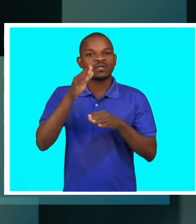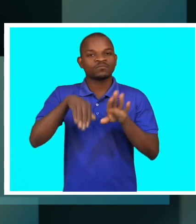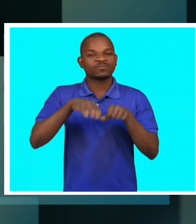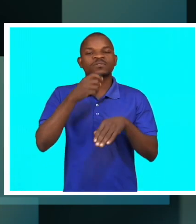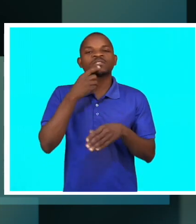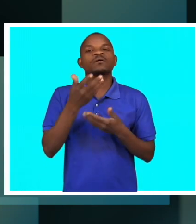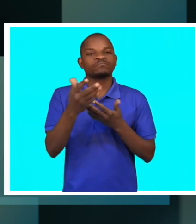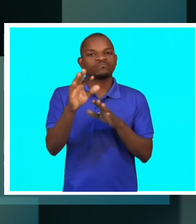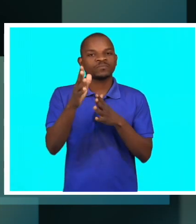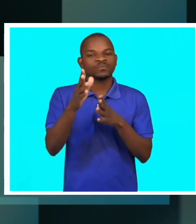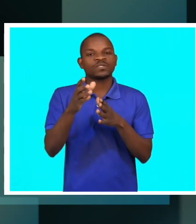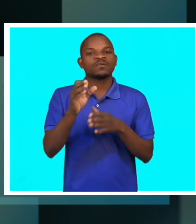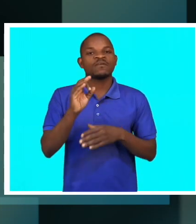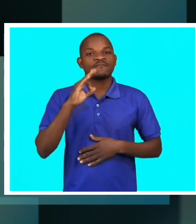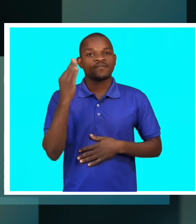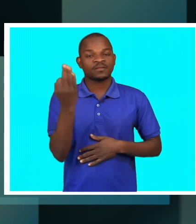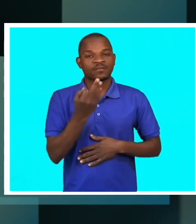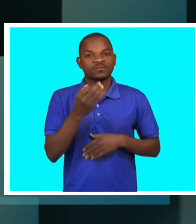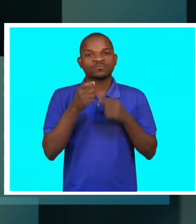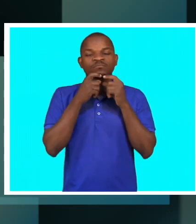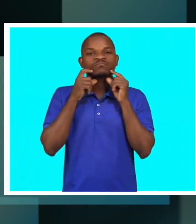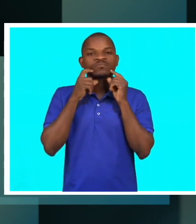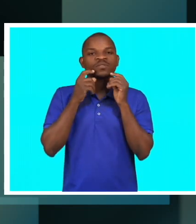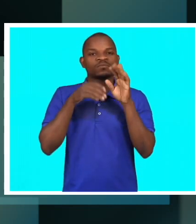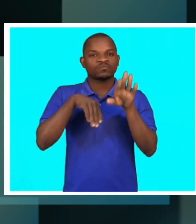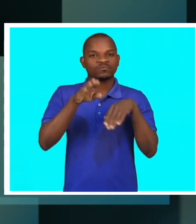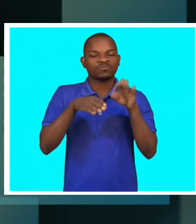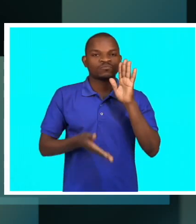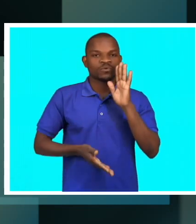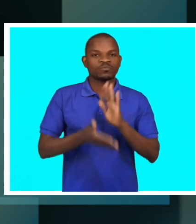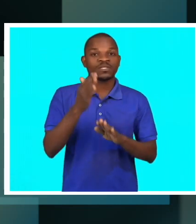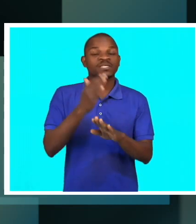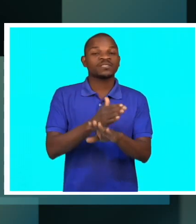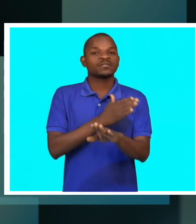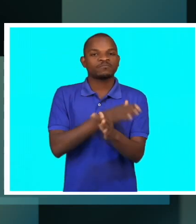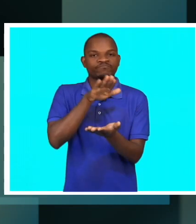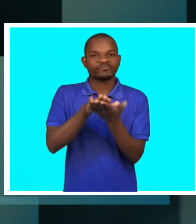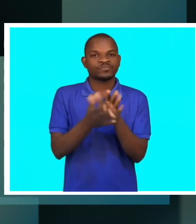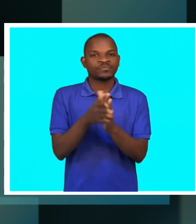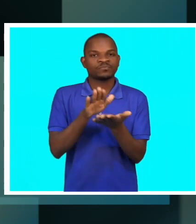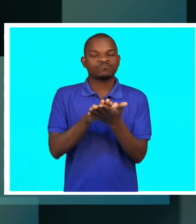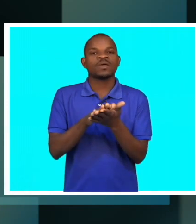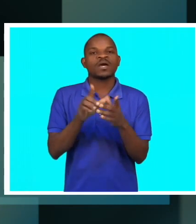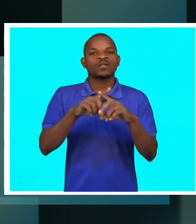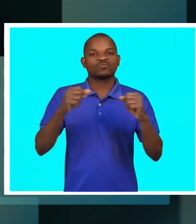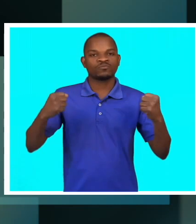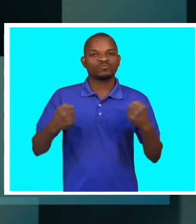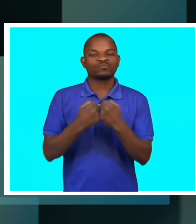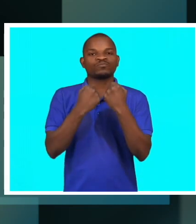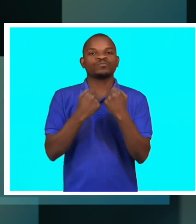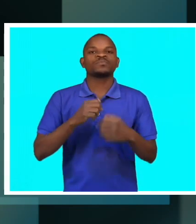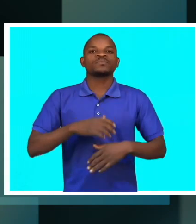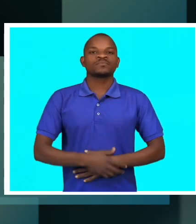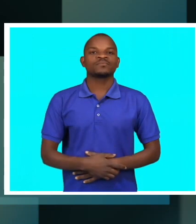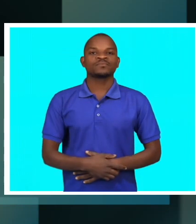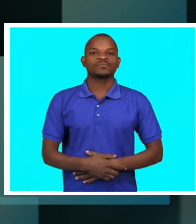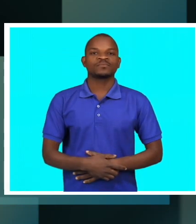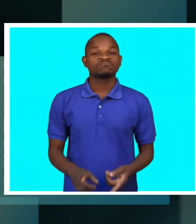iniciativa da Federação Moçambicana de Futebol de ter iniciado cedo a preparação deste embate.